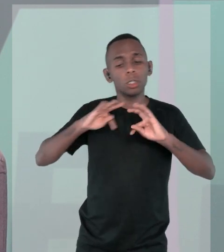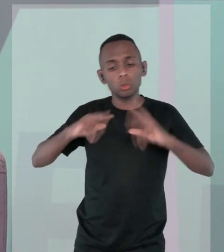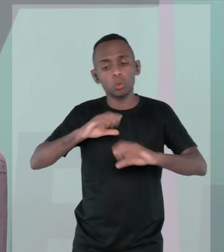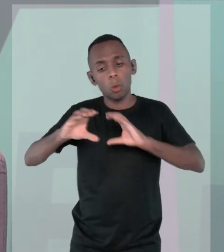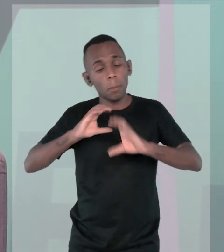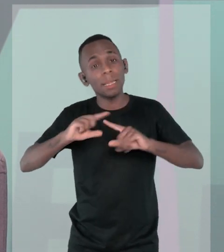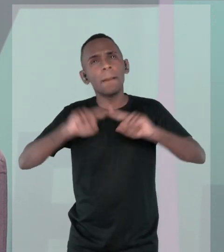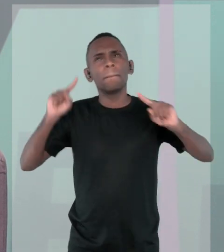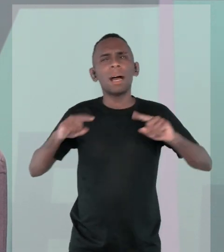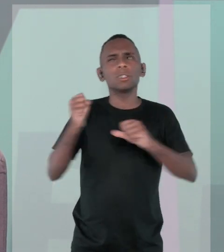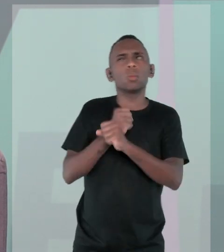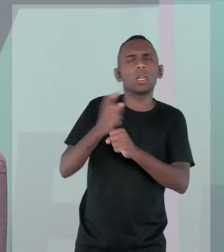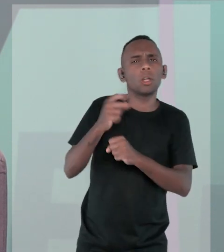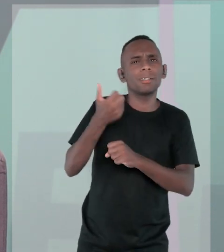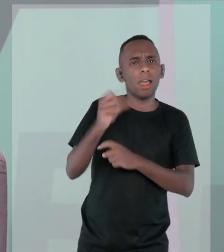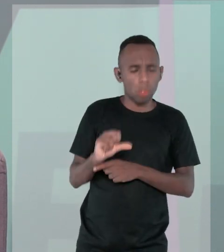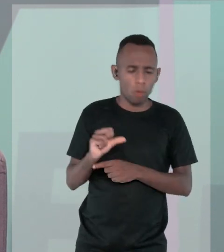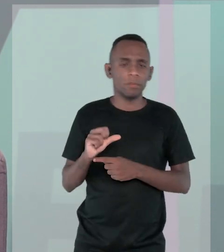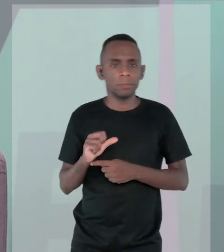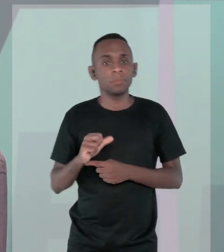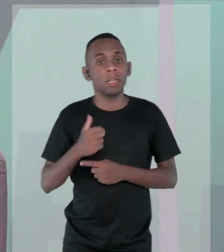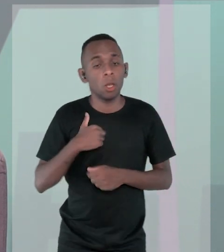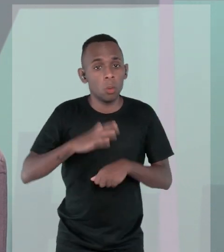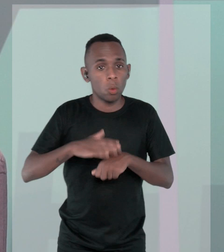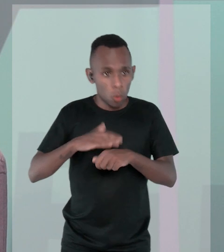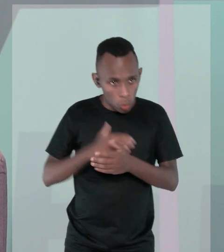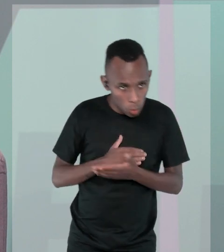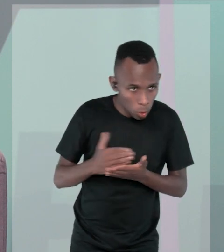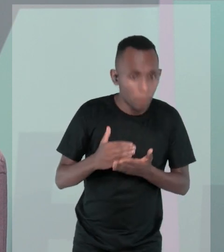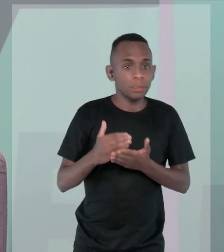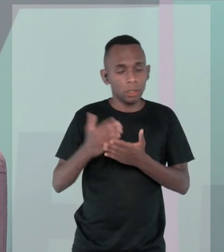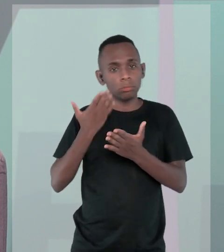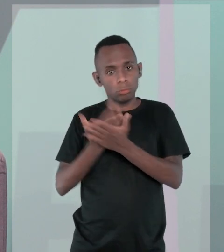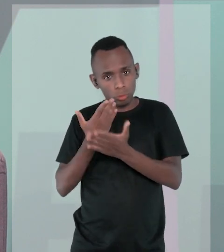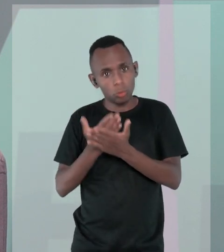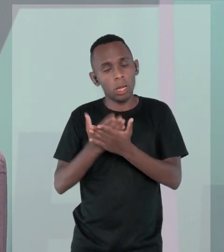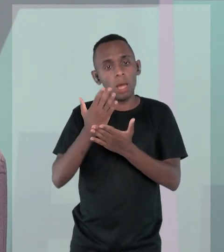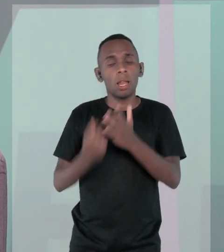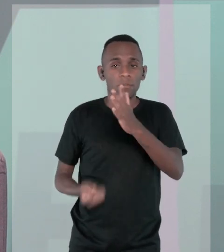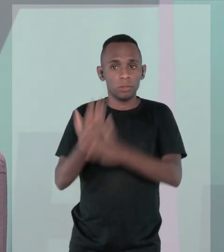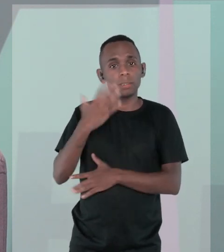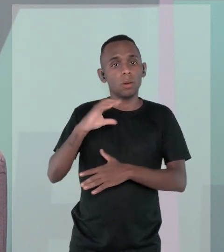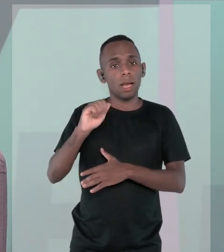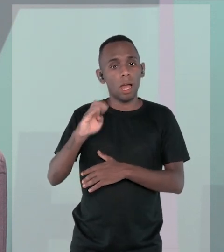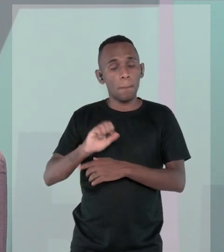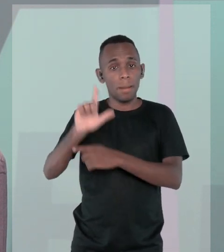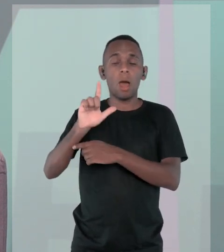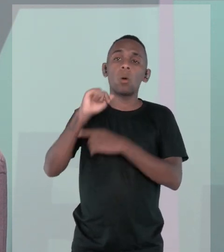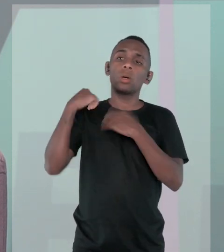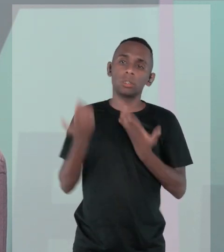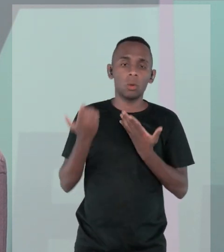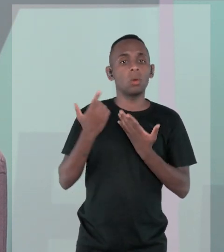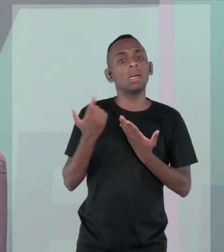em 2019, eu comecei a fazer o MBA na Fundação Dom Cabral, e a primeira coisa que me chamou a atenção